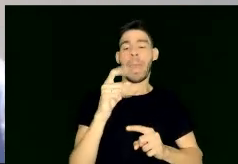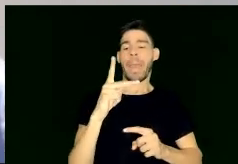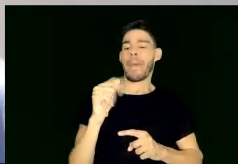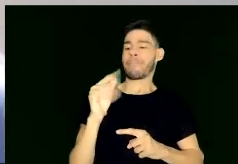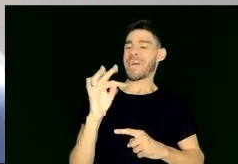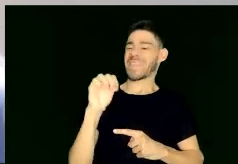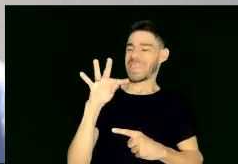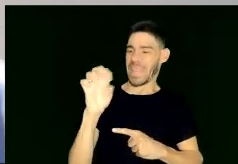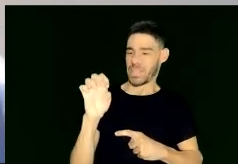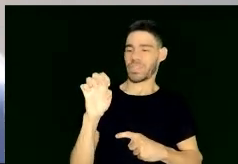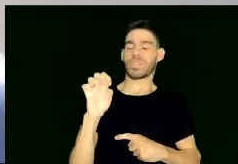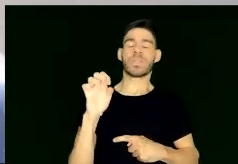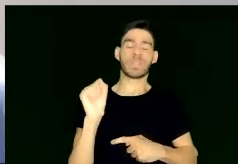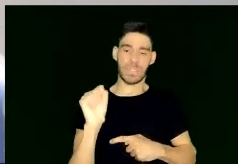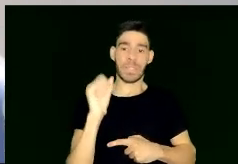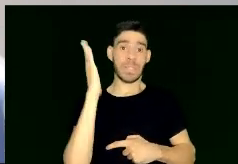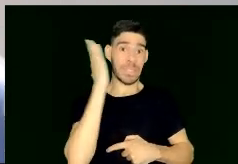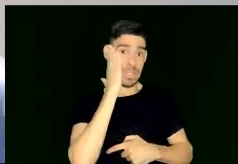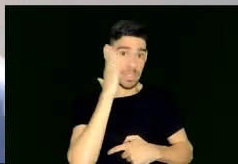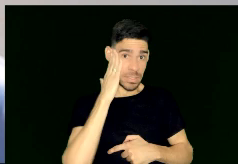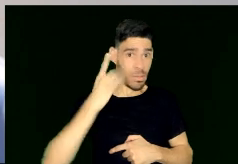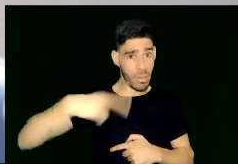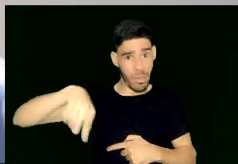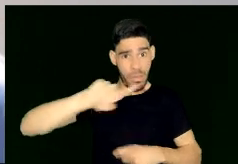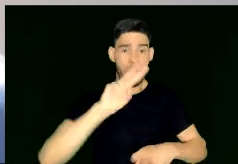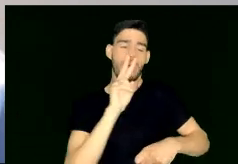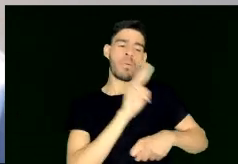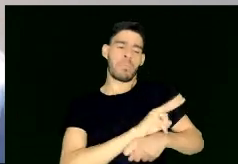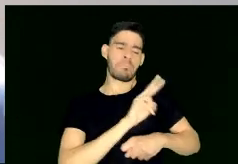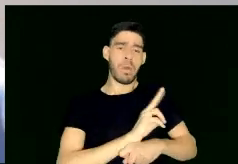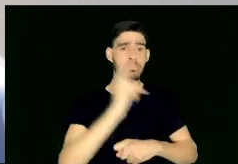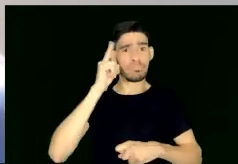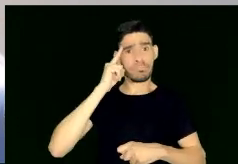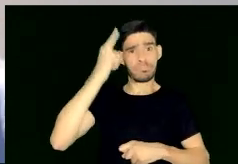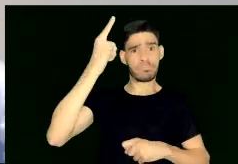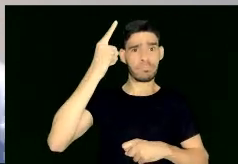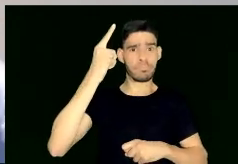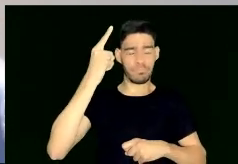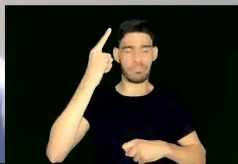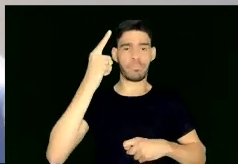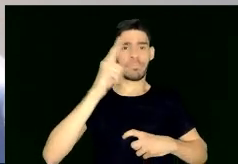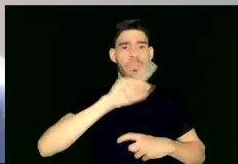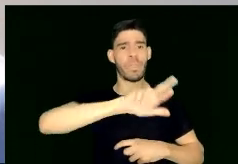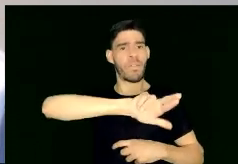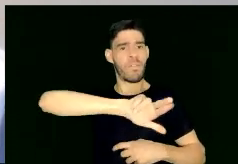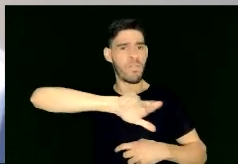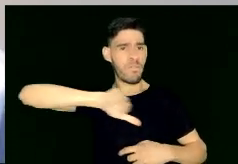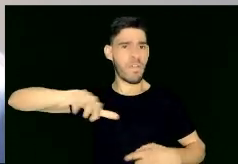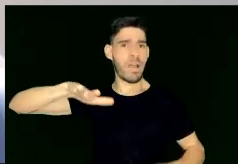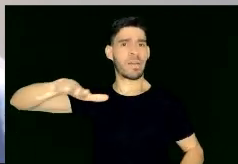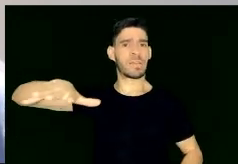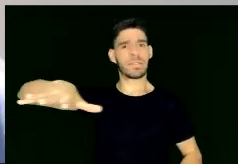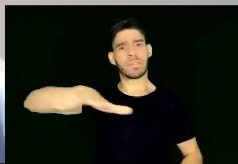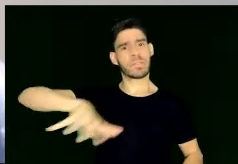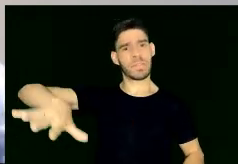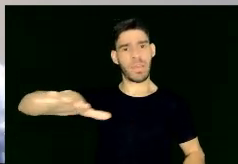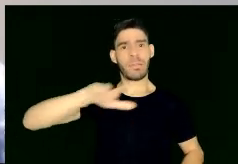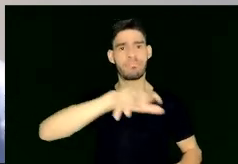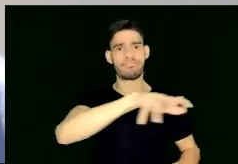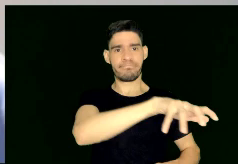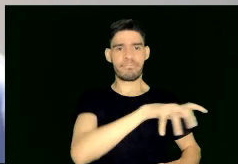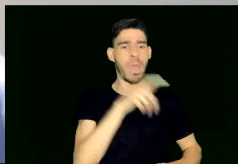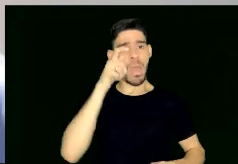à matéria de patentes. Como todos sabem, as patentes protegem as invenções dos mais variados